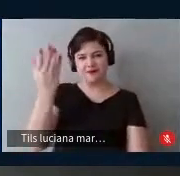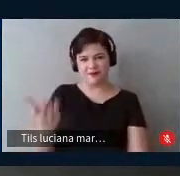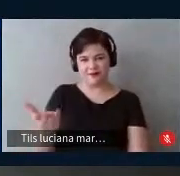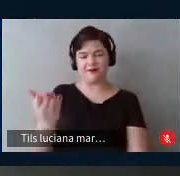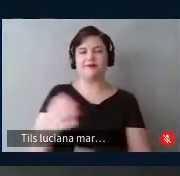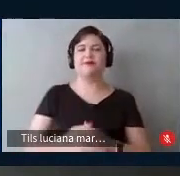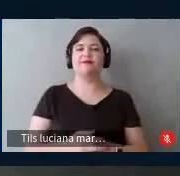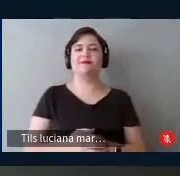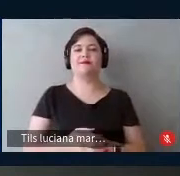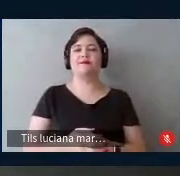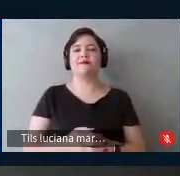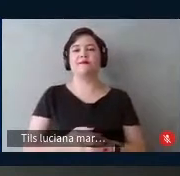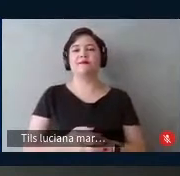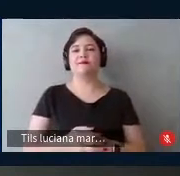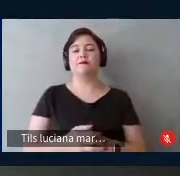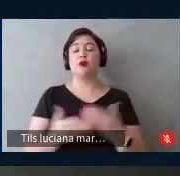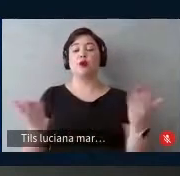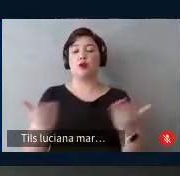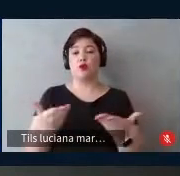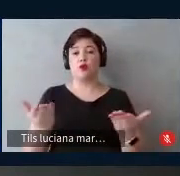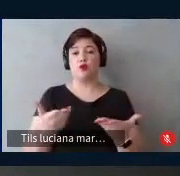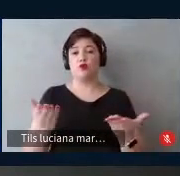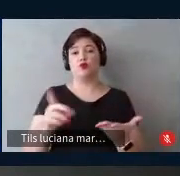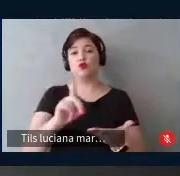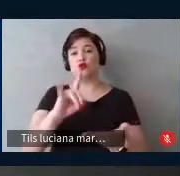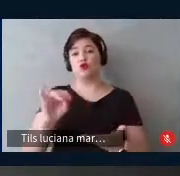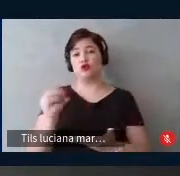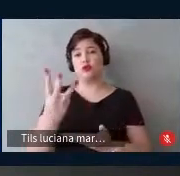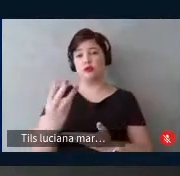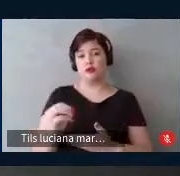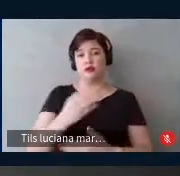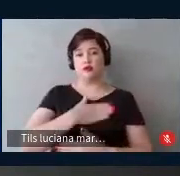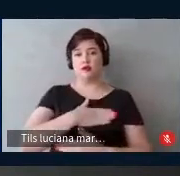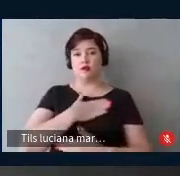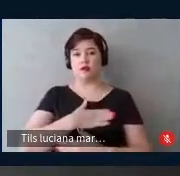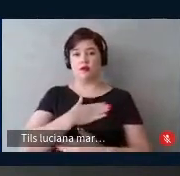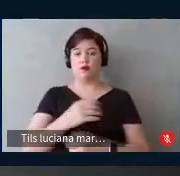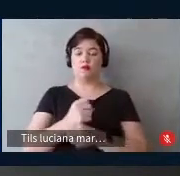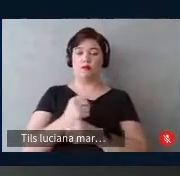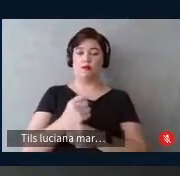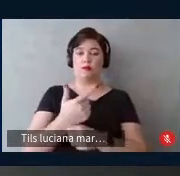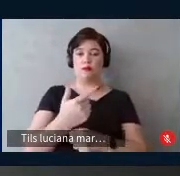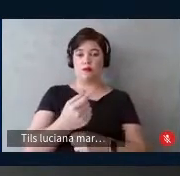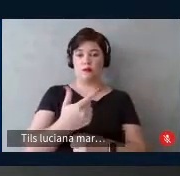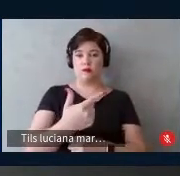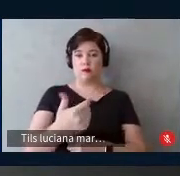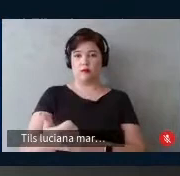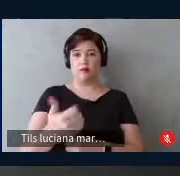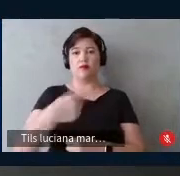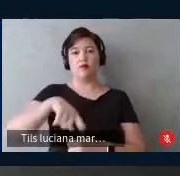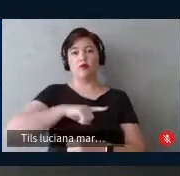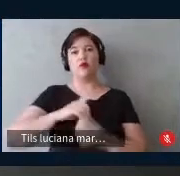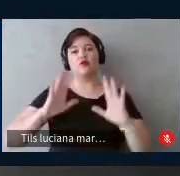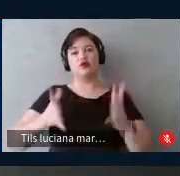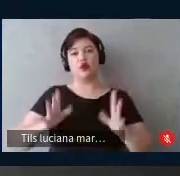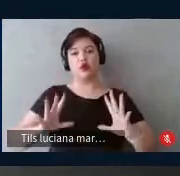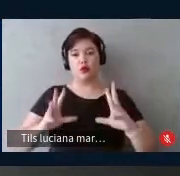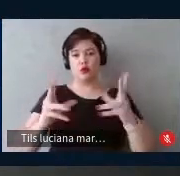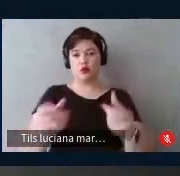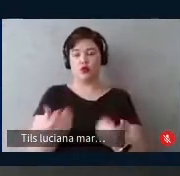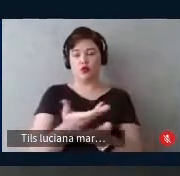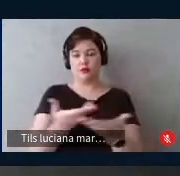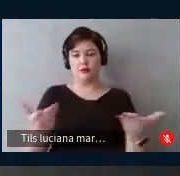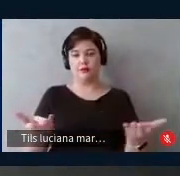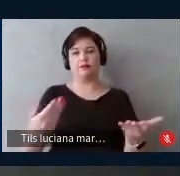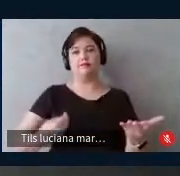Pierre. É hoje, dia 30 de agosto de 2021, estamos então todas e todos reunidos